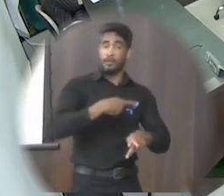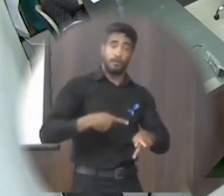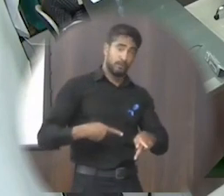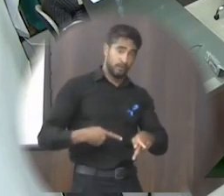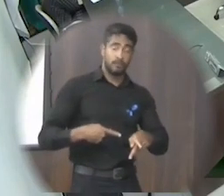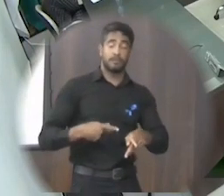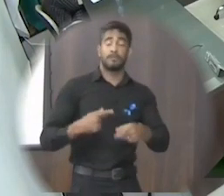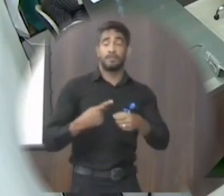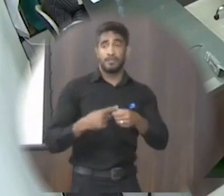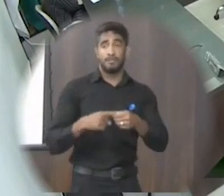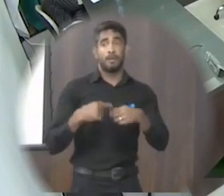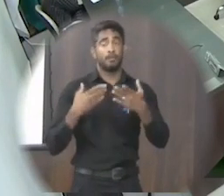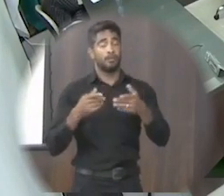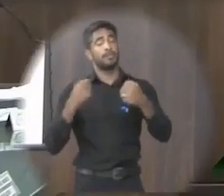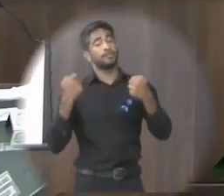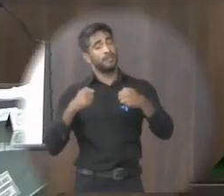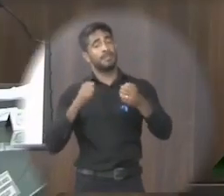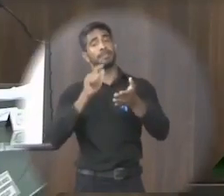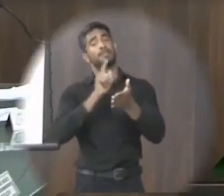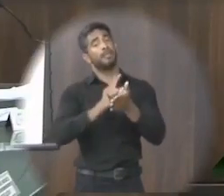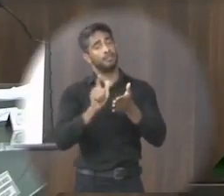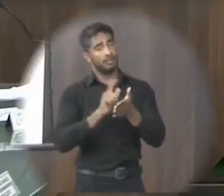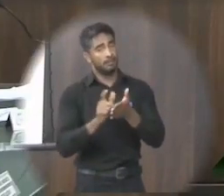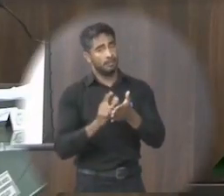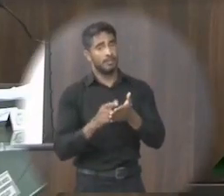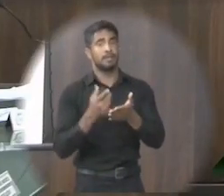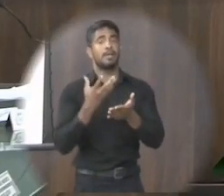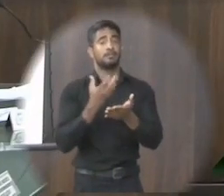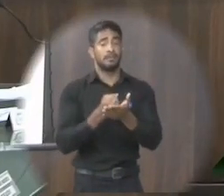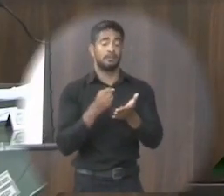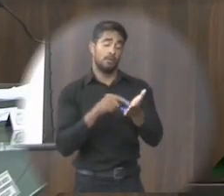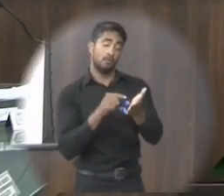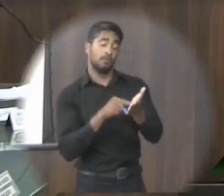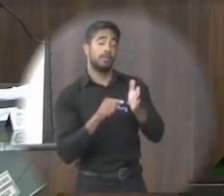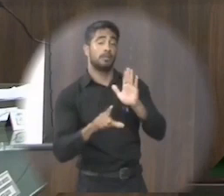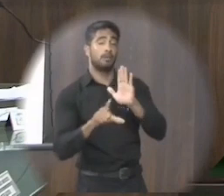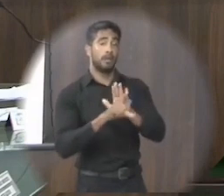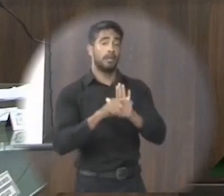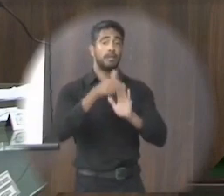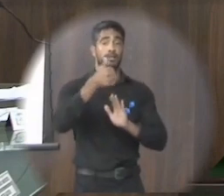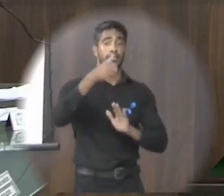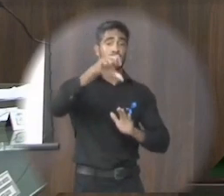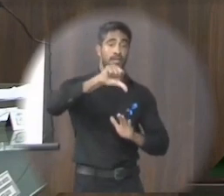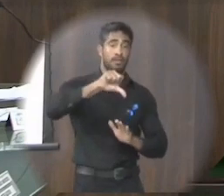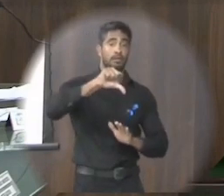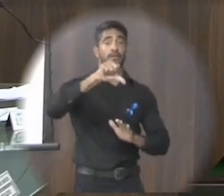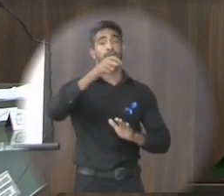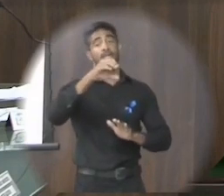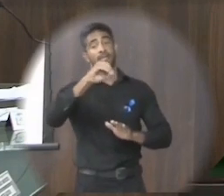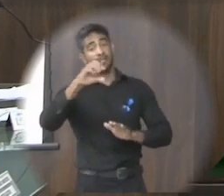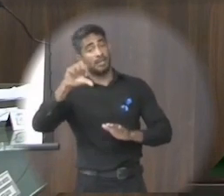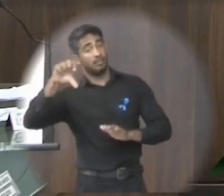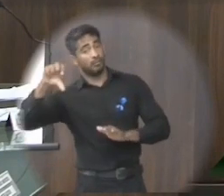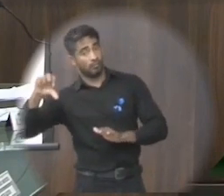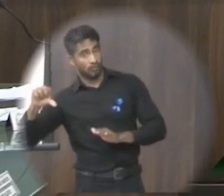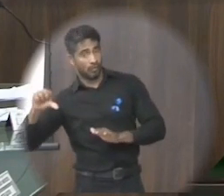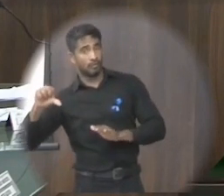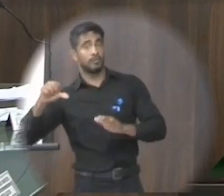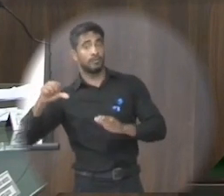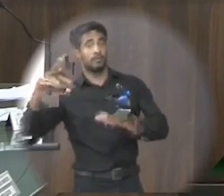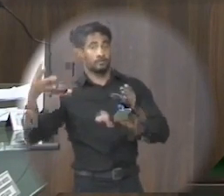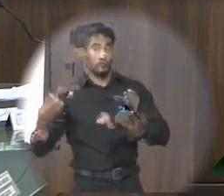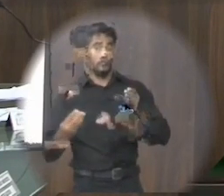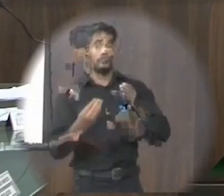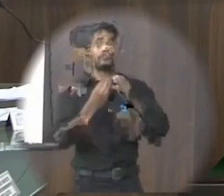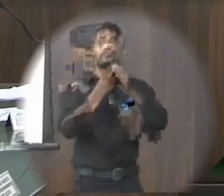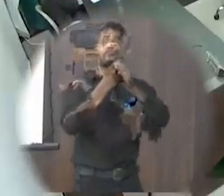precário, necessitando de limpeza, e considerando o que determina a Lei 1909, de 28 de junho de 2011, institui o Código de